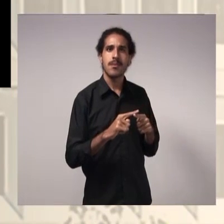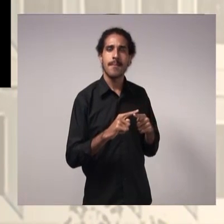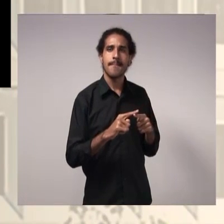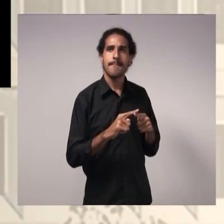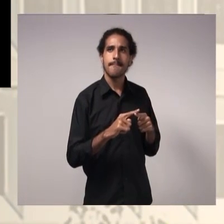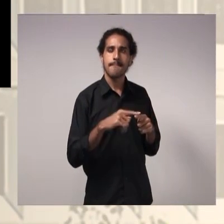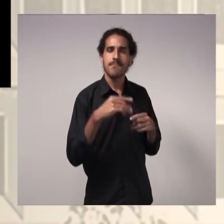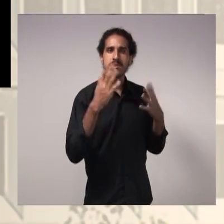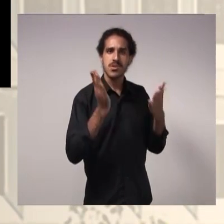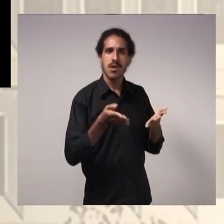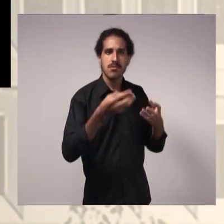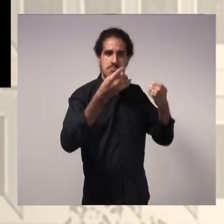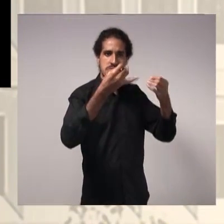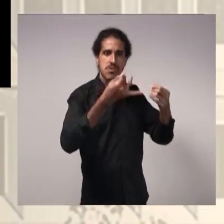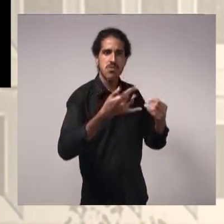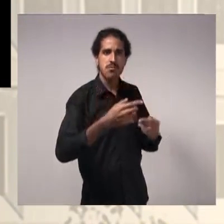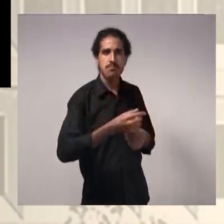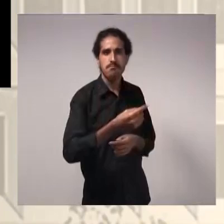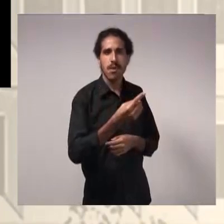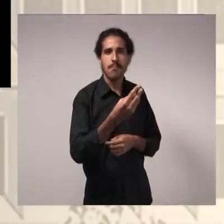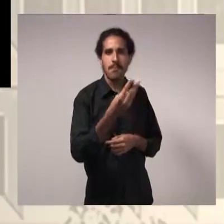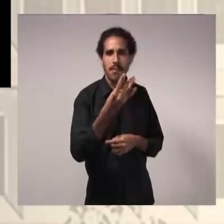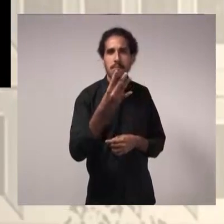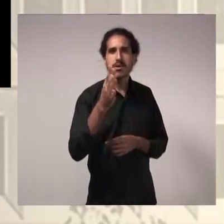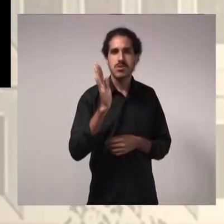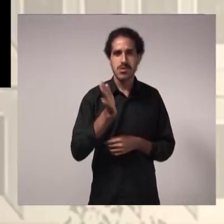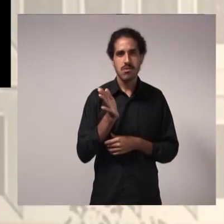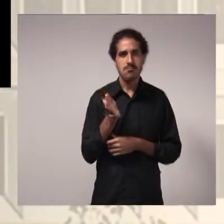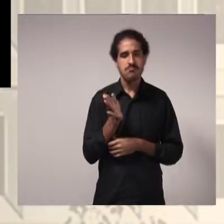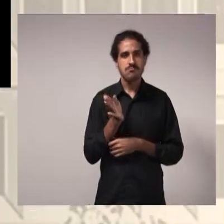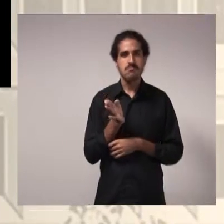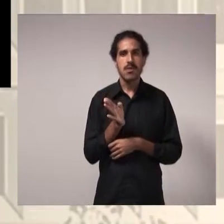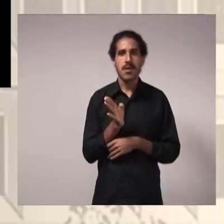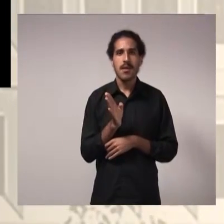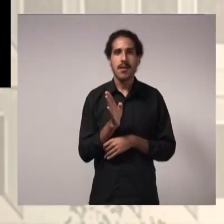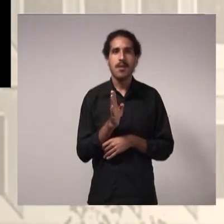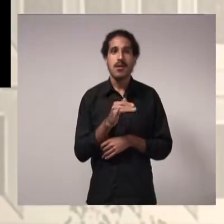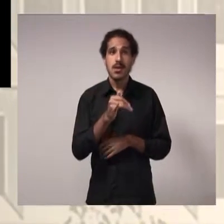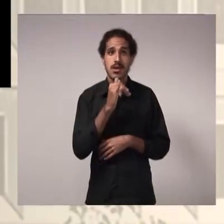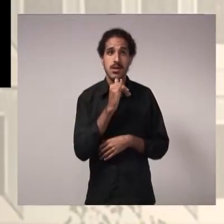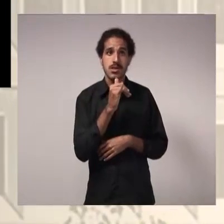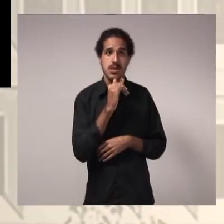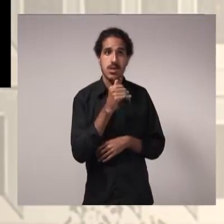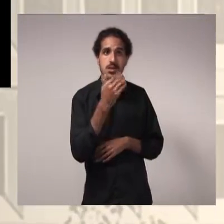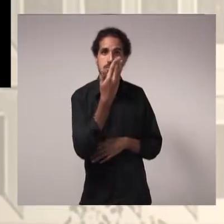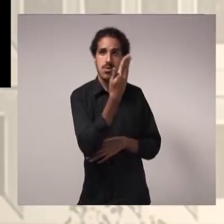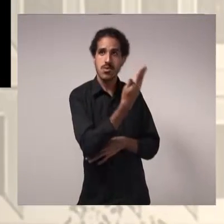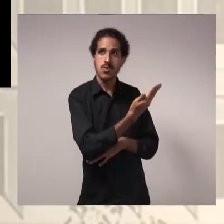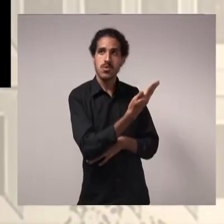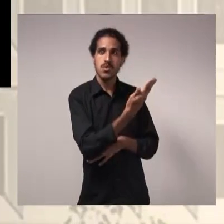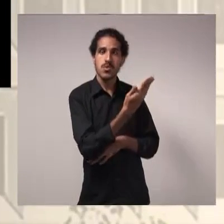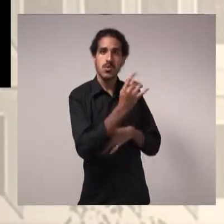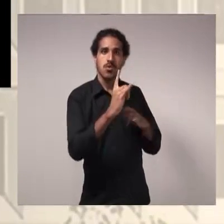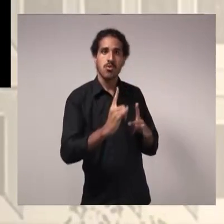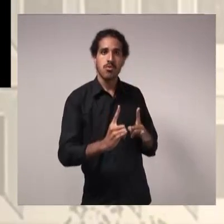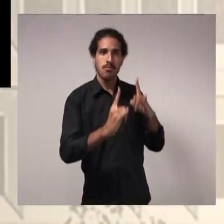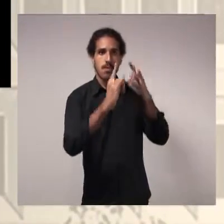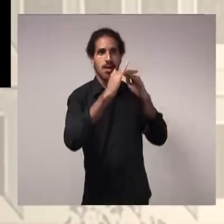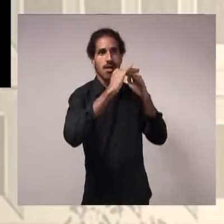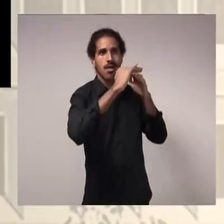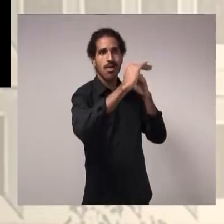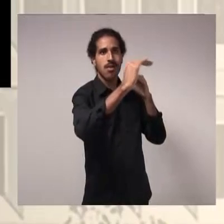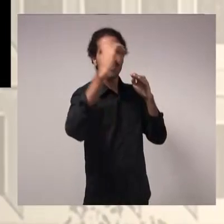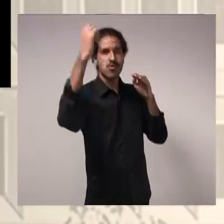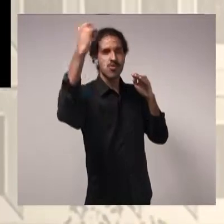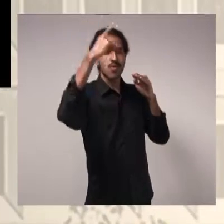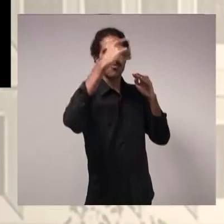longo aqui do nosso dia. A gente teve o exemplo da instalação fotovoltaica do